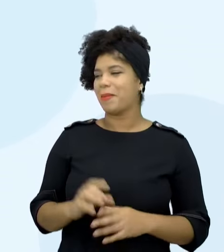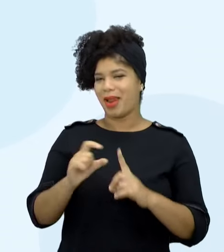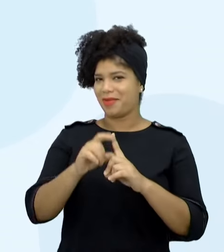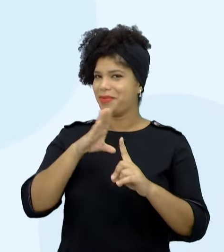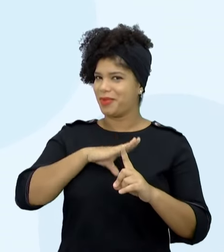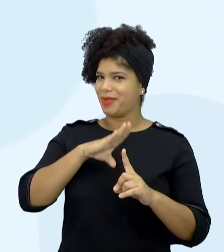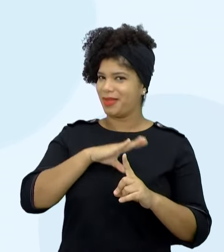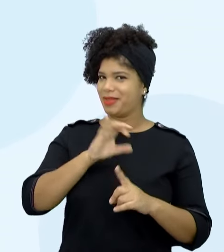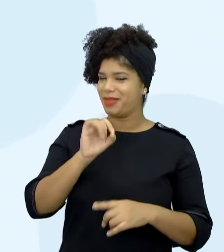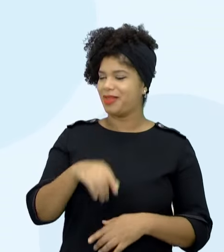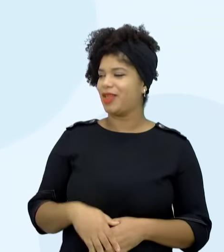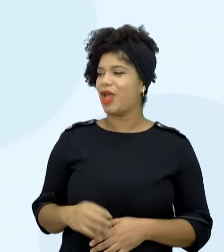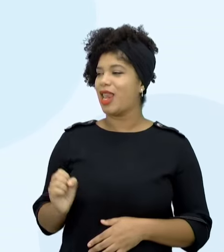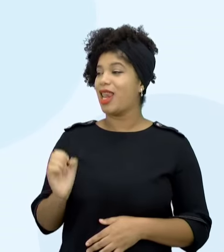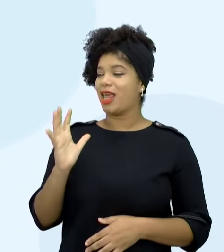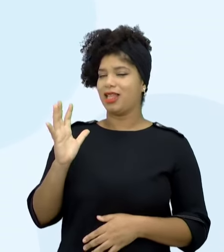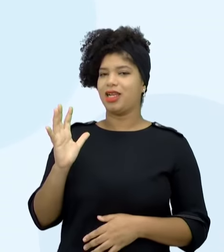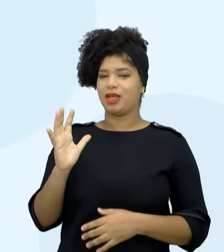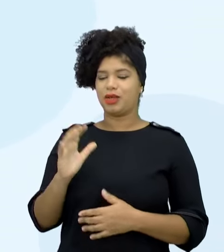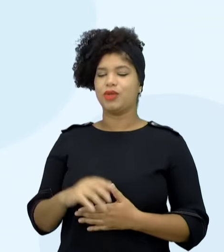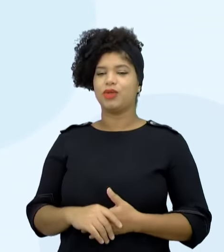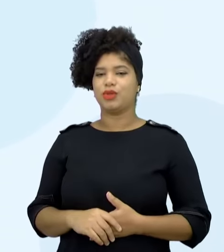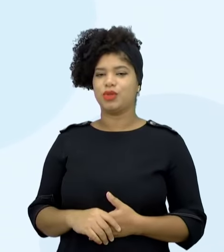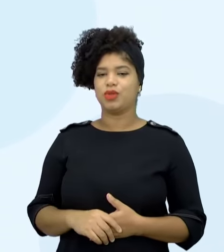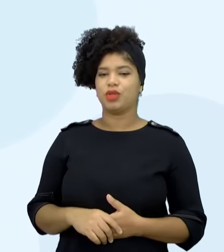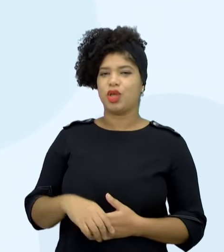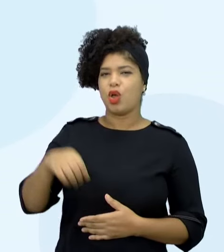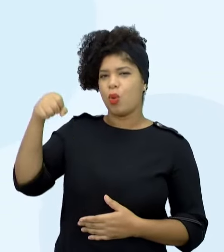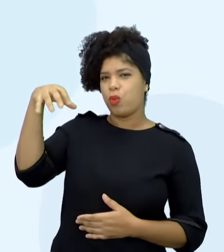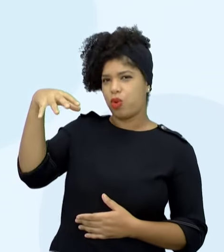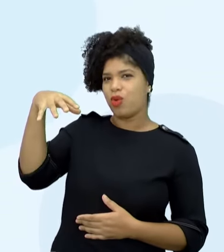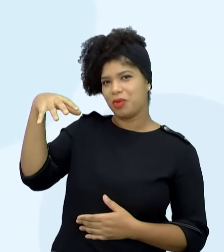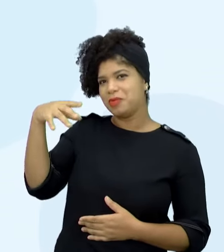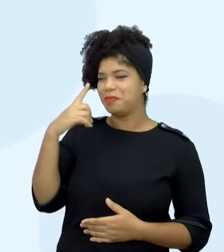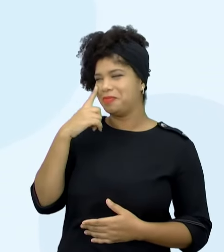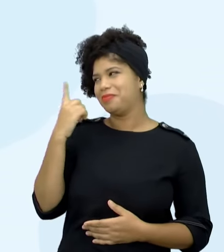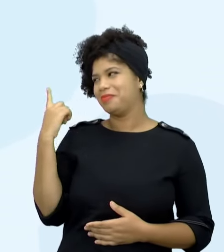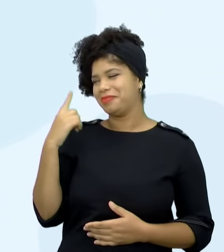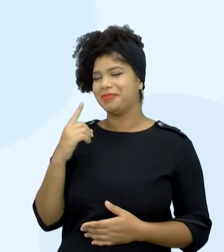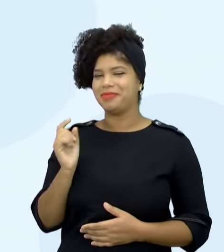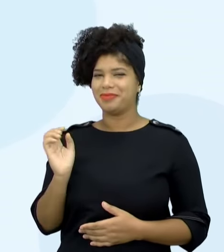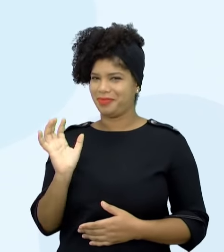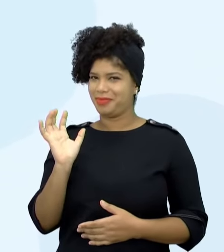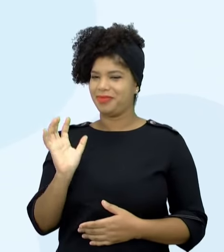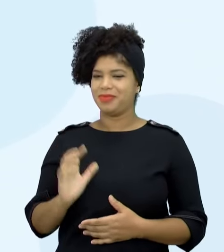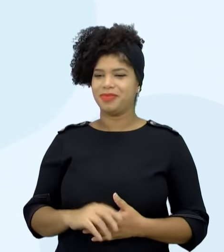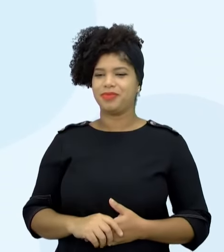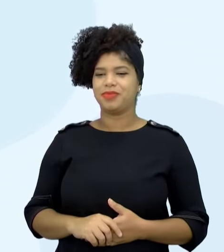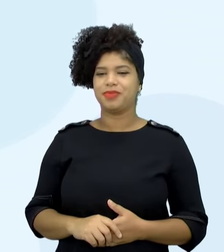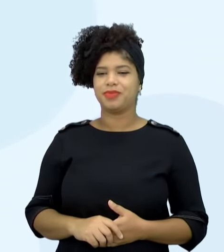Elétrica, né? Energia elétrica em energia